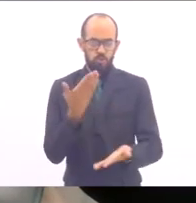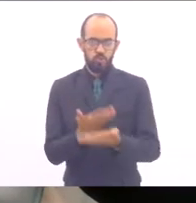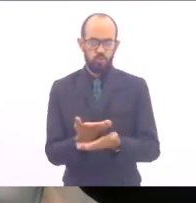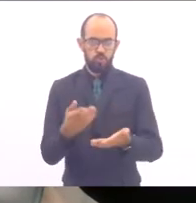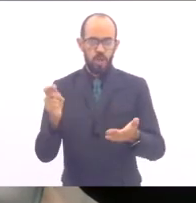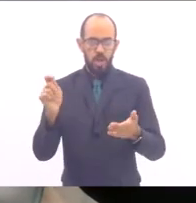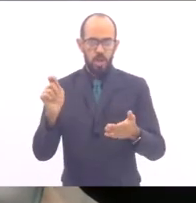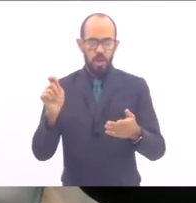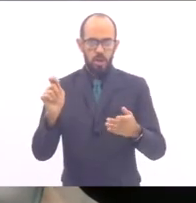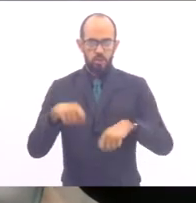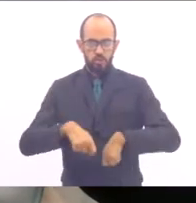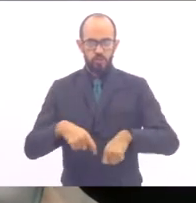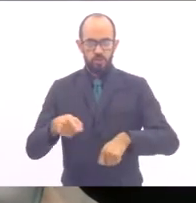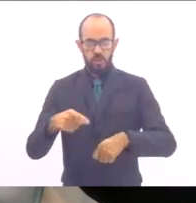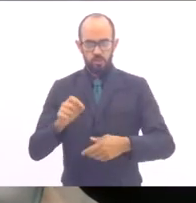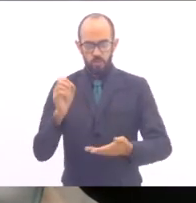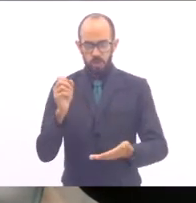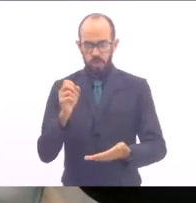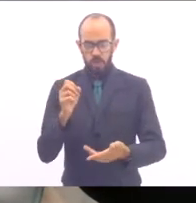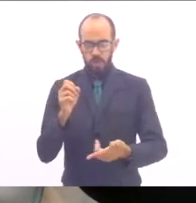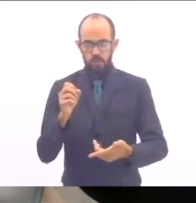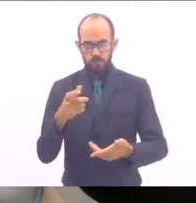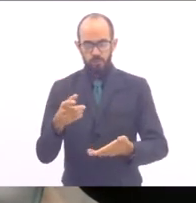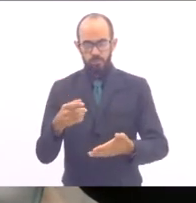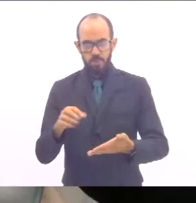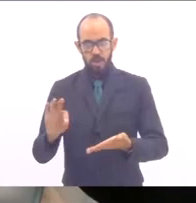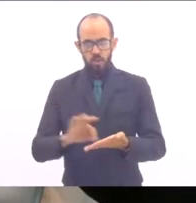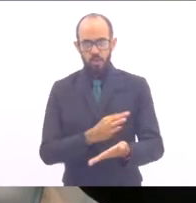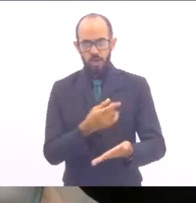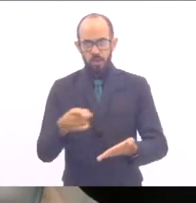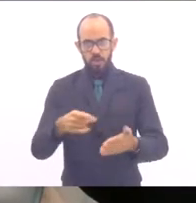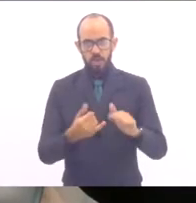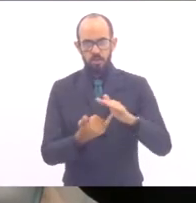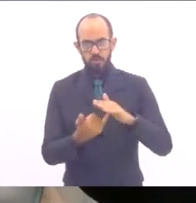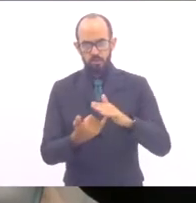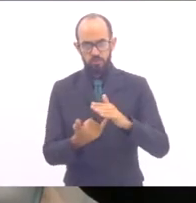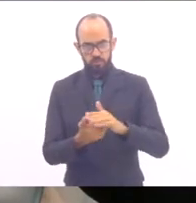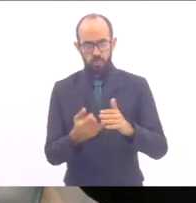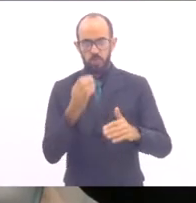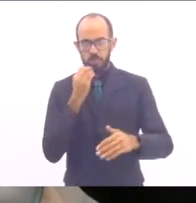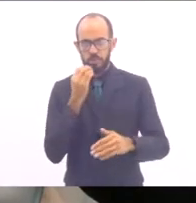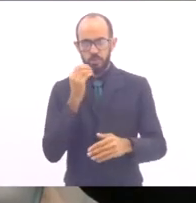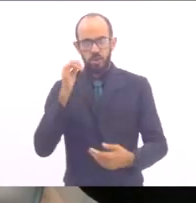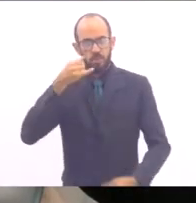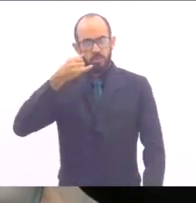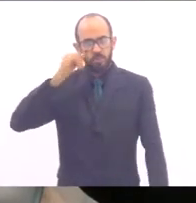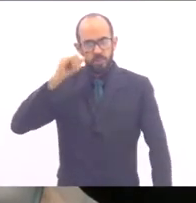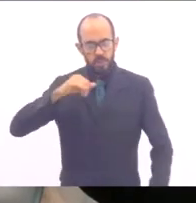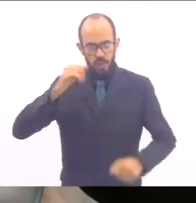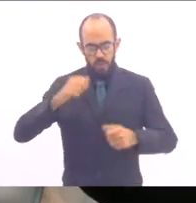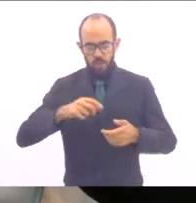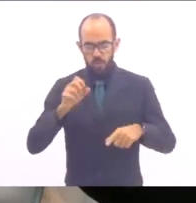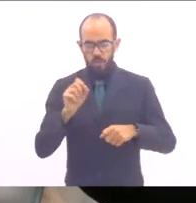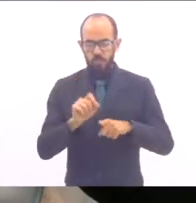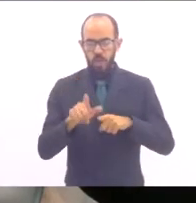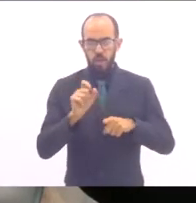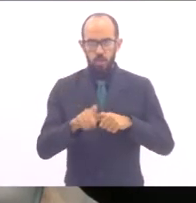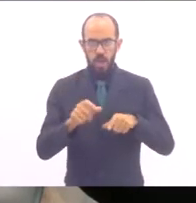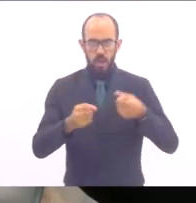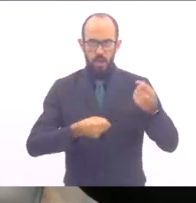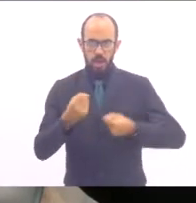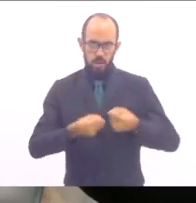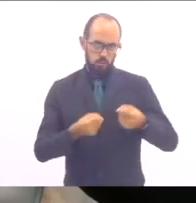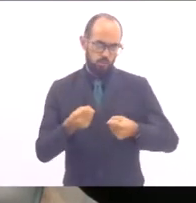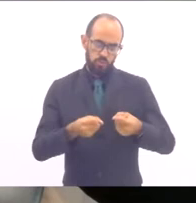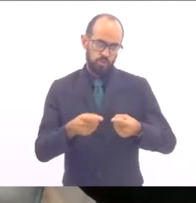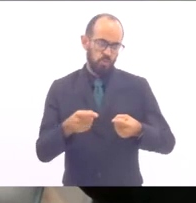poder contratar as cooperativas. Né? Então, eles poderiam abdicar de contratar esses veículos que não atendem às demandas das cooperativas e poderiam